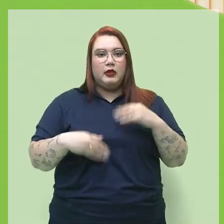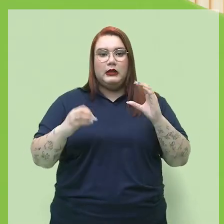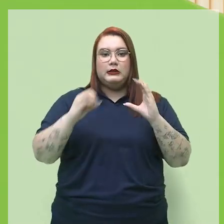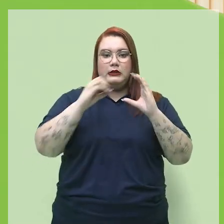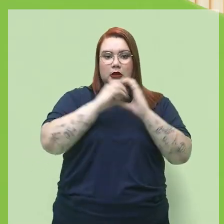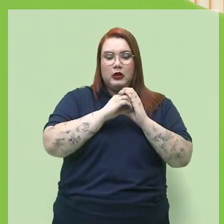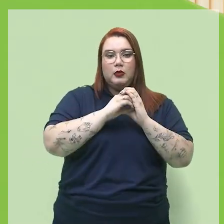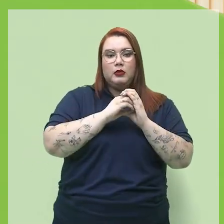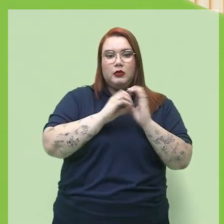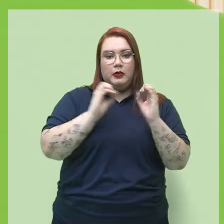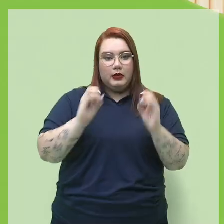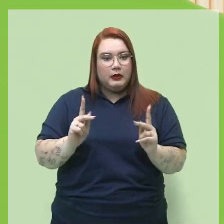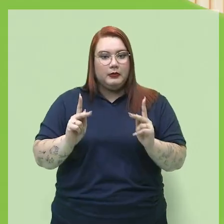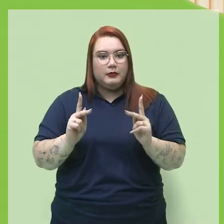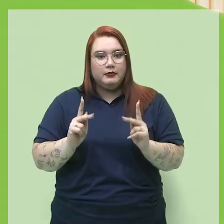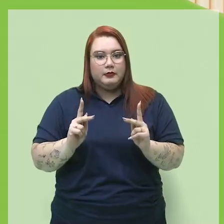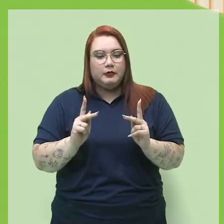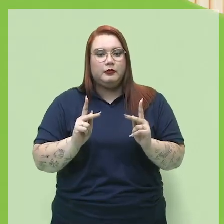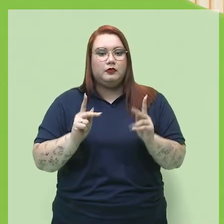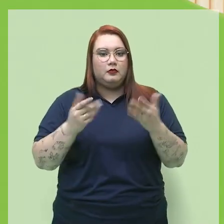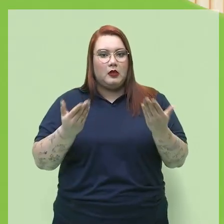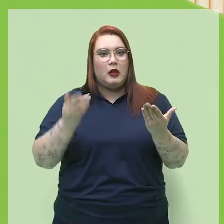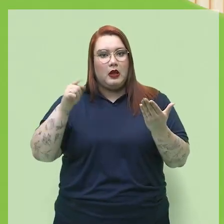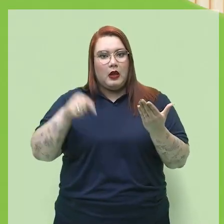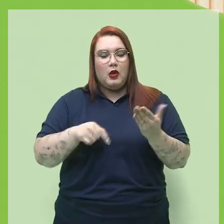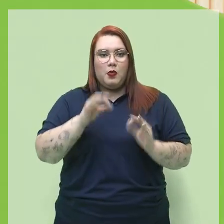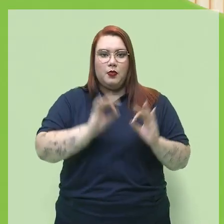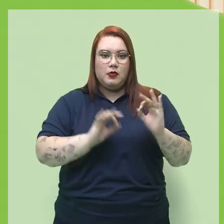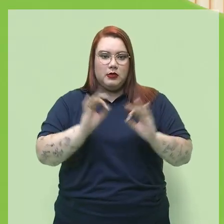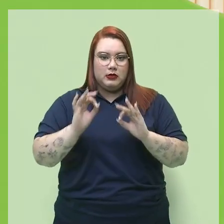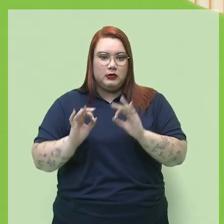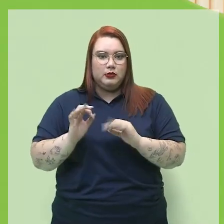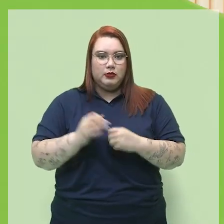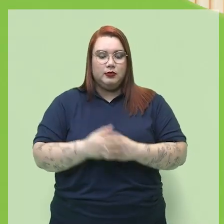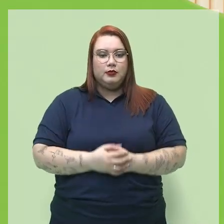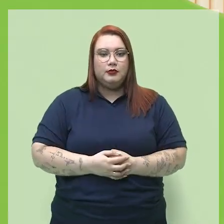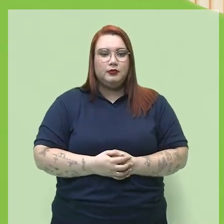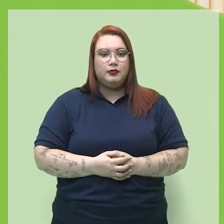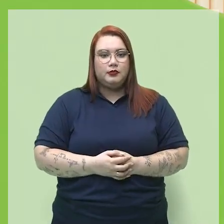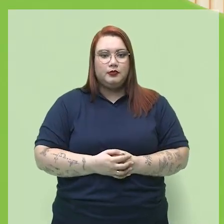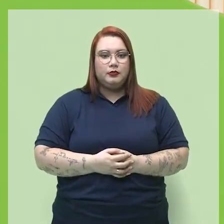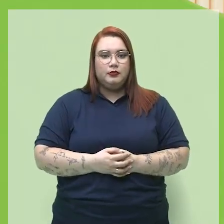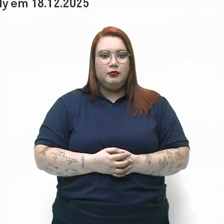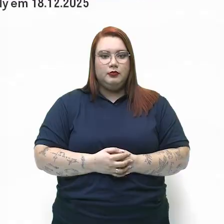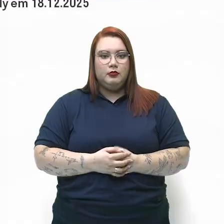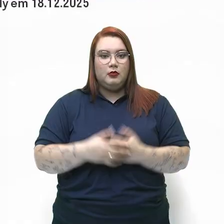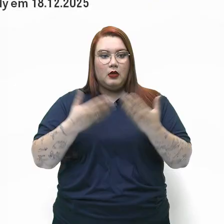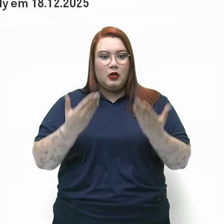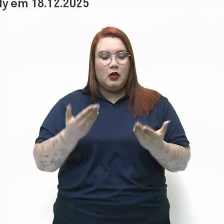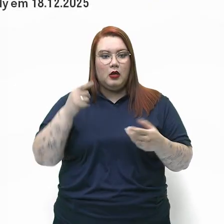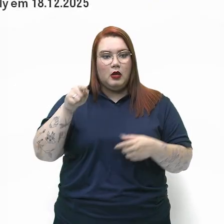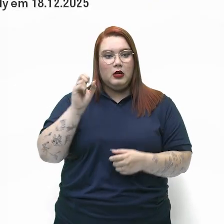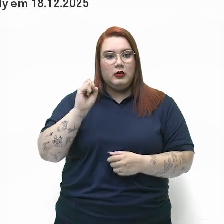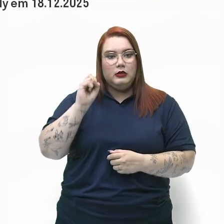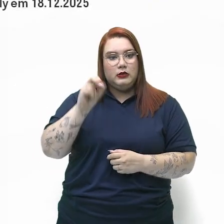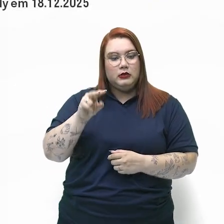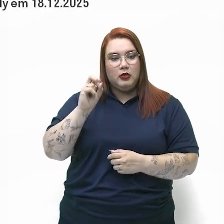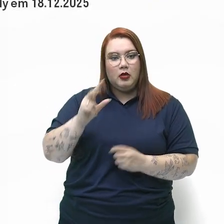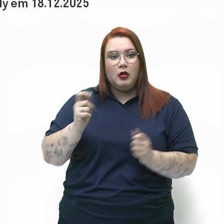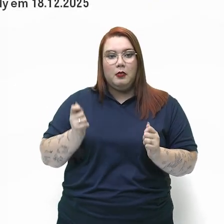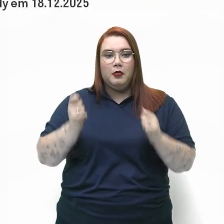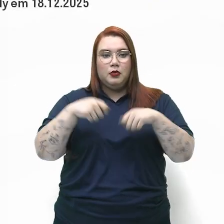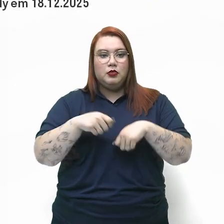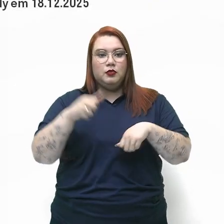do meu organismo, tá certo? Então, é assim que acontece esse processo. Então, esse vírus, a gente vai observar que